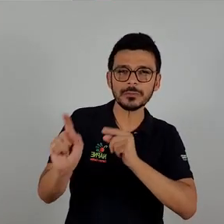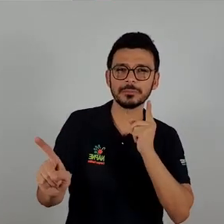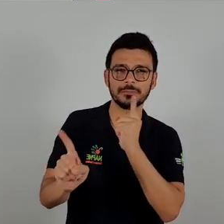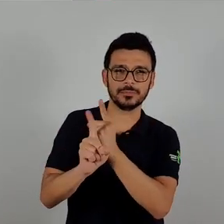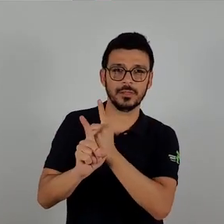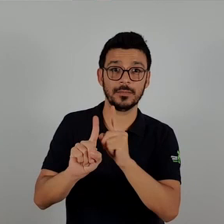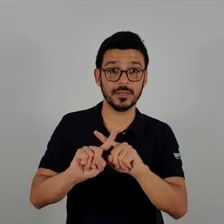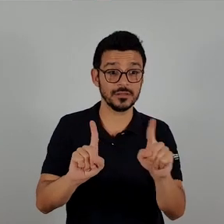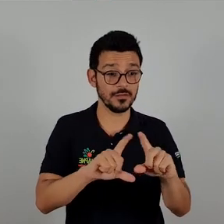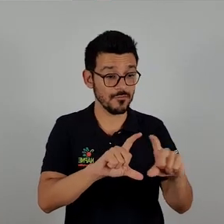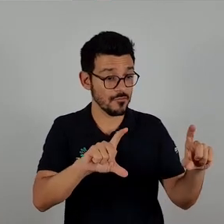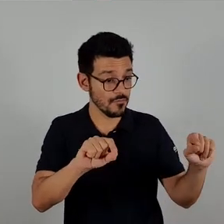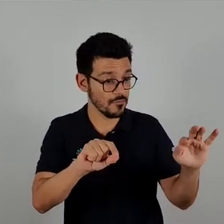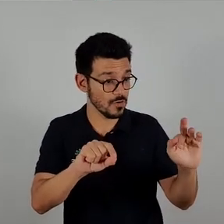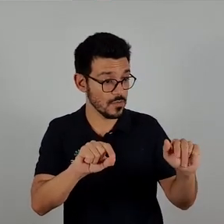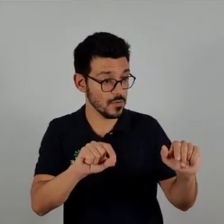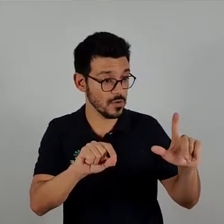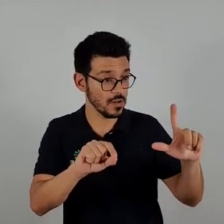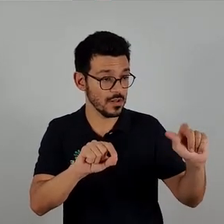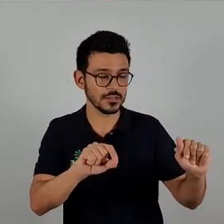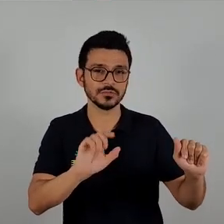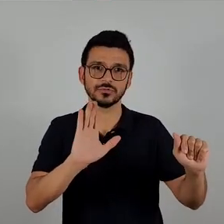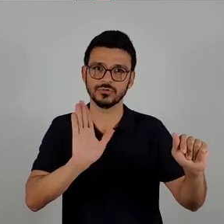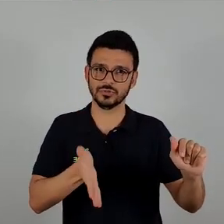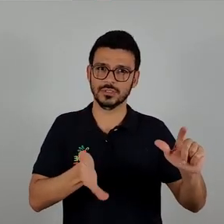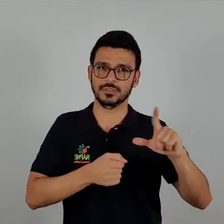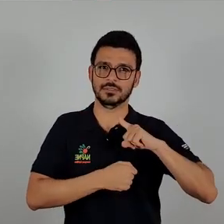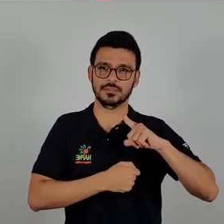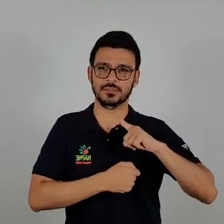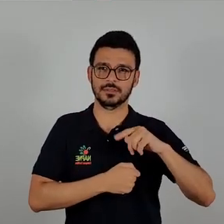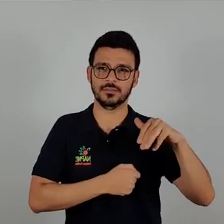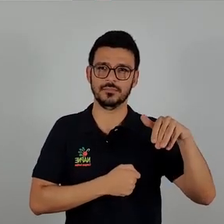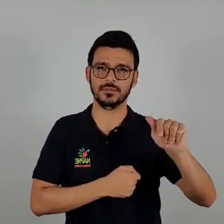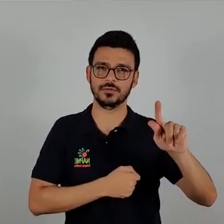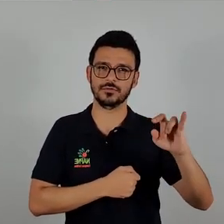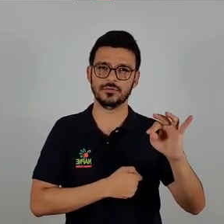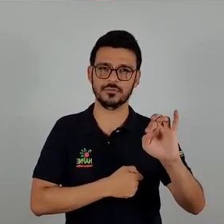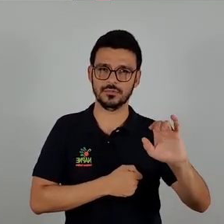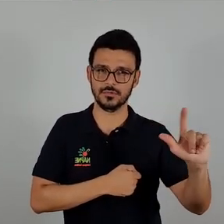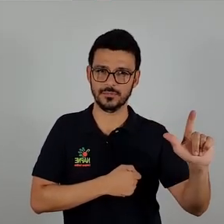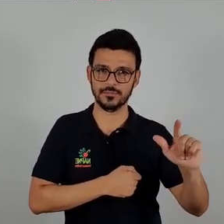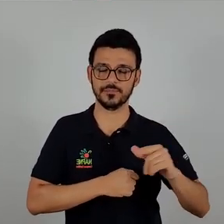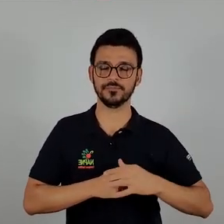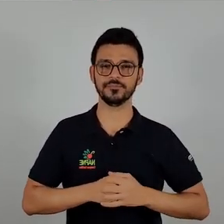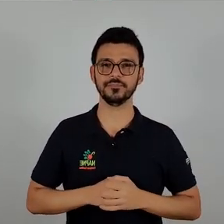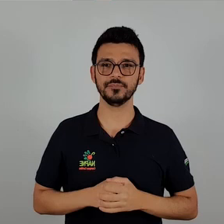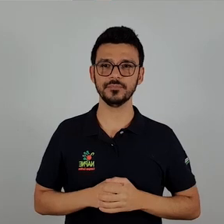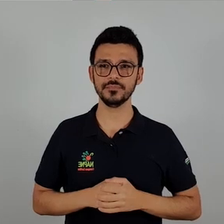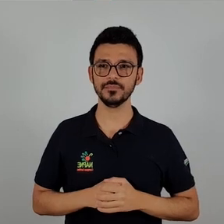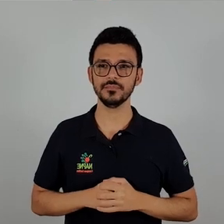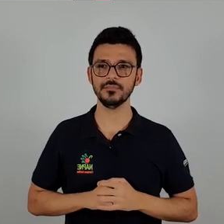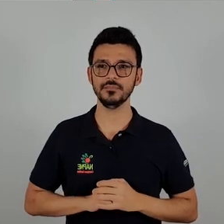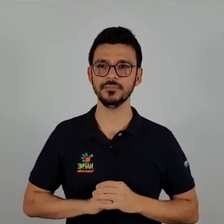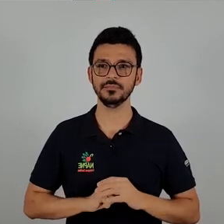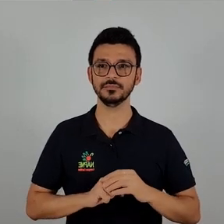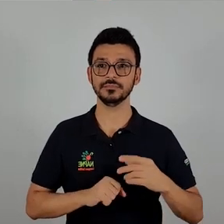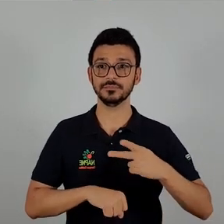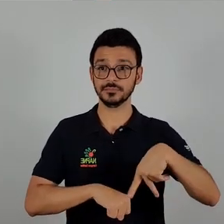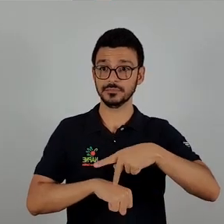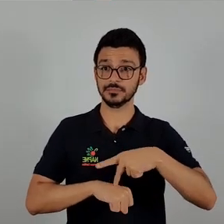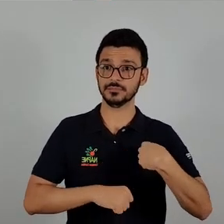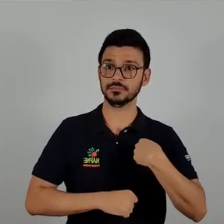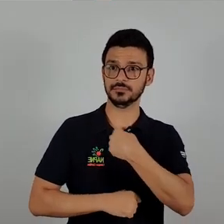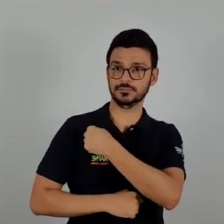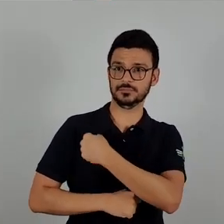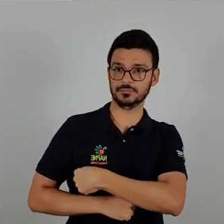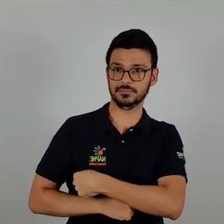reconhece 148 fórmulas como utilidade pública. Então, você vai no SUS lá, ou você vai em outras regiões que